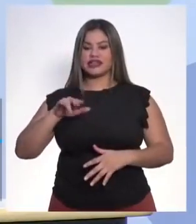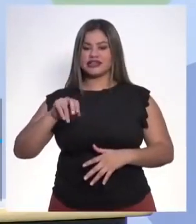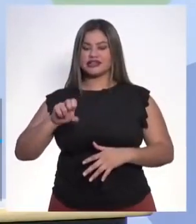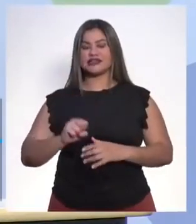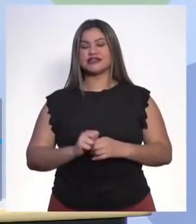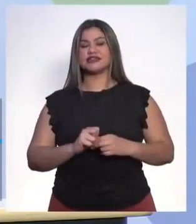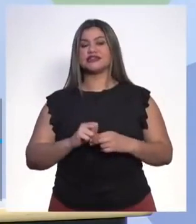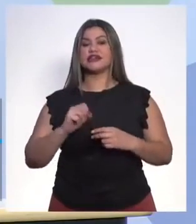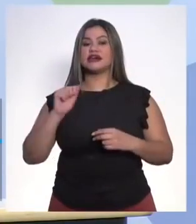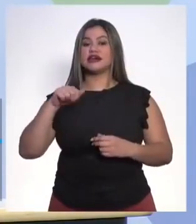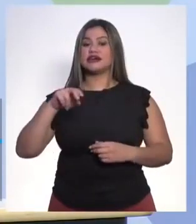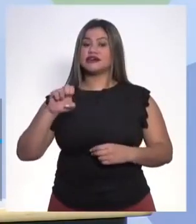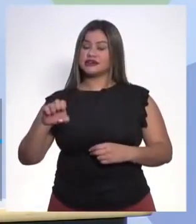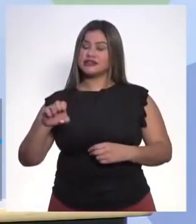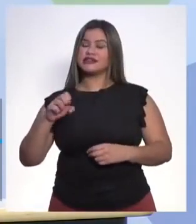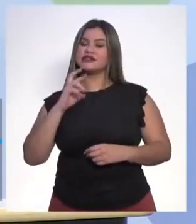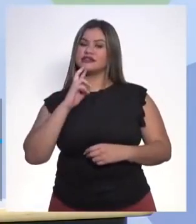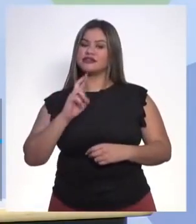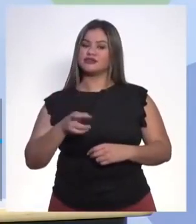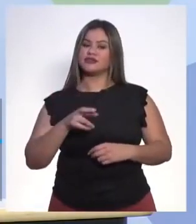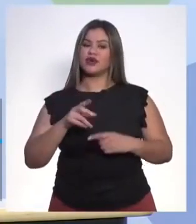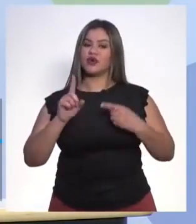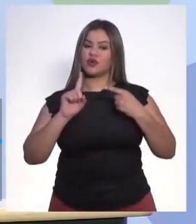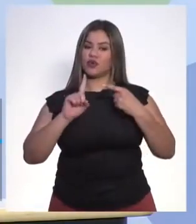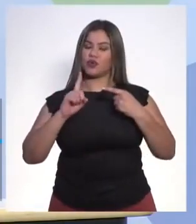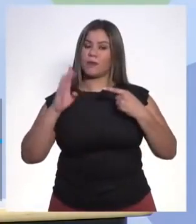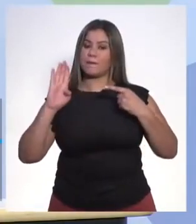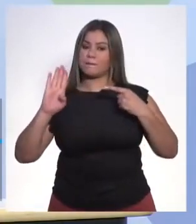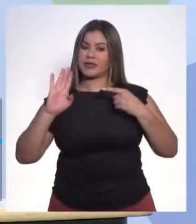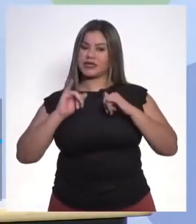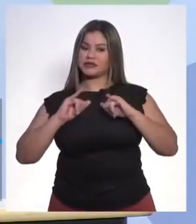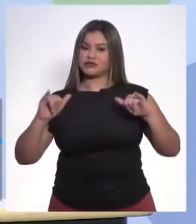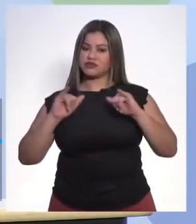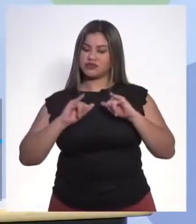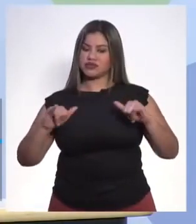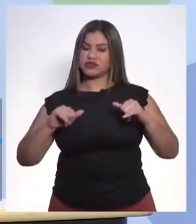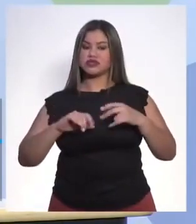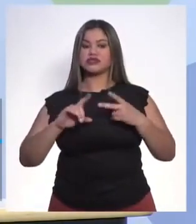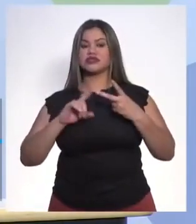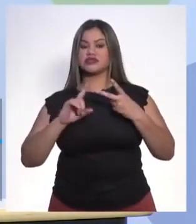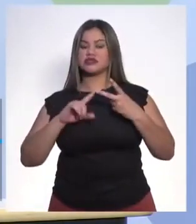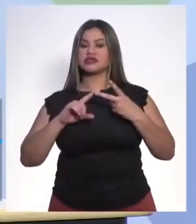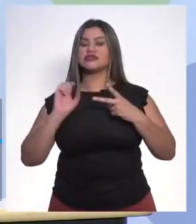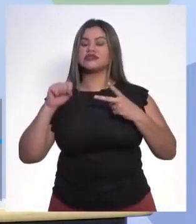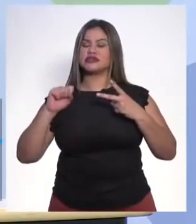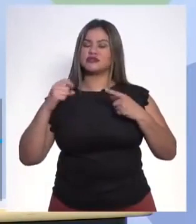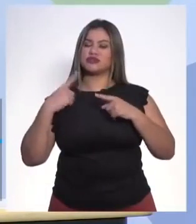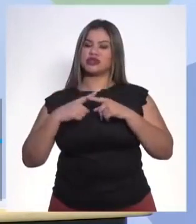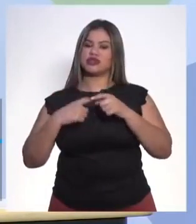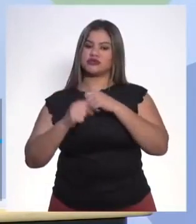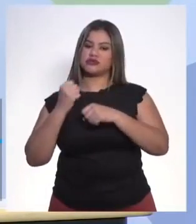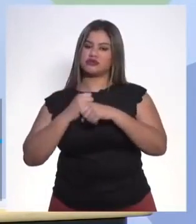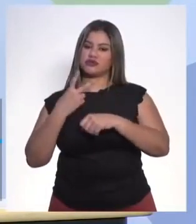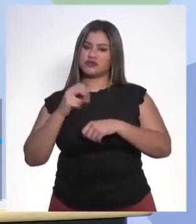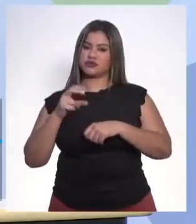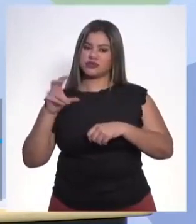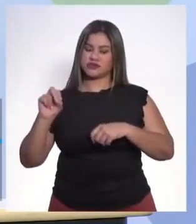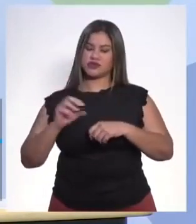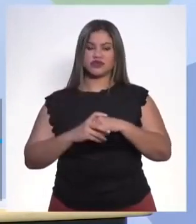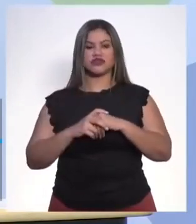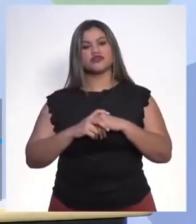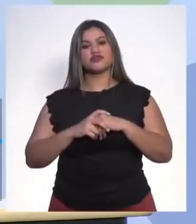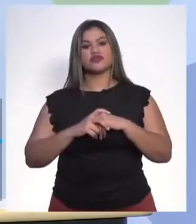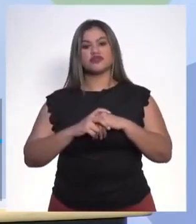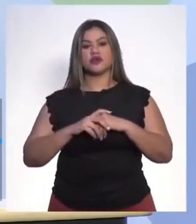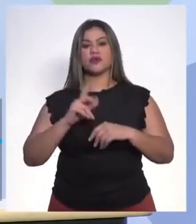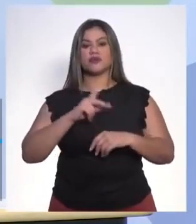Anne disse que o 1, então, é B, notícia, e o 2, sim, porque foi em 2020. A do